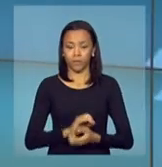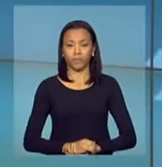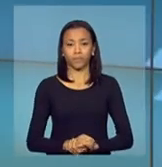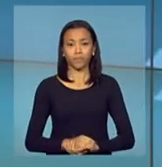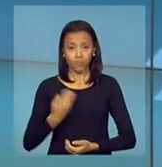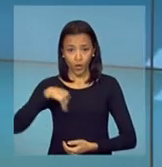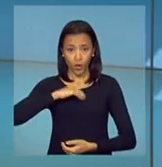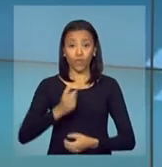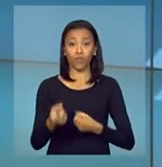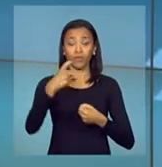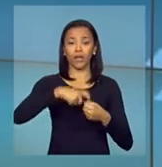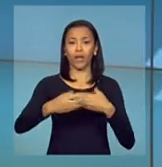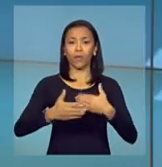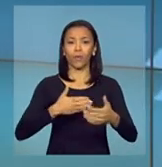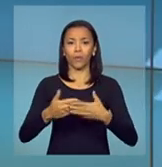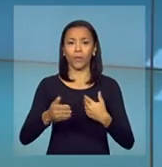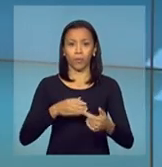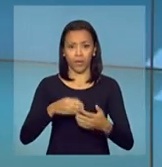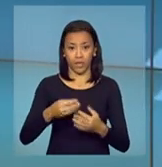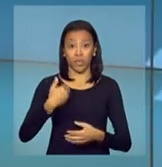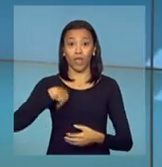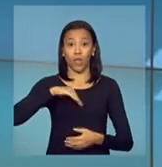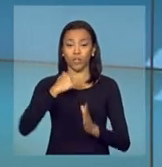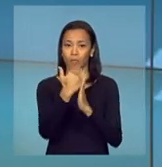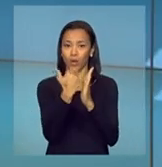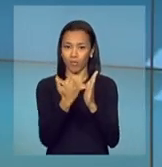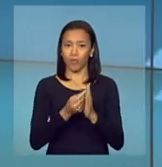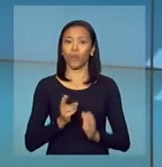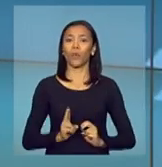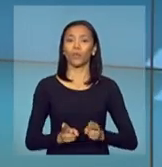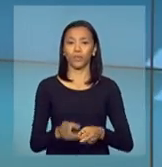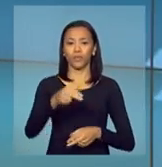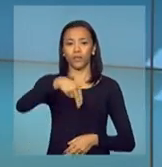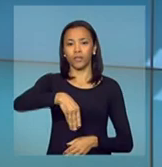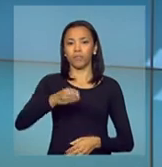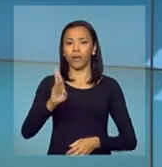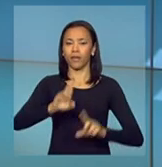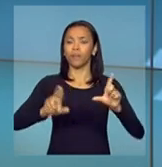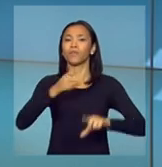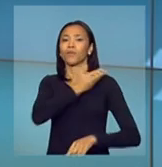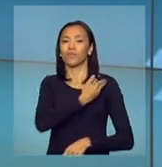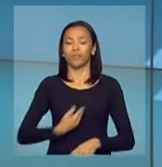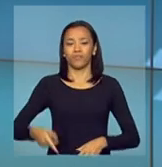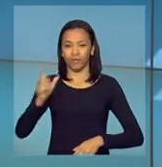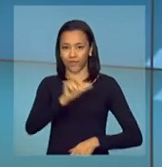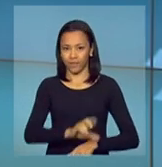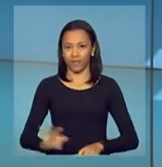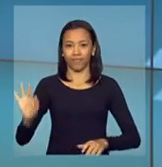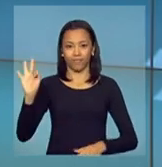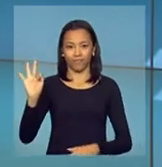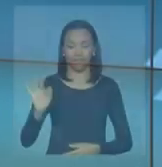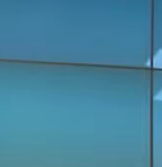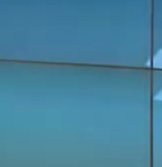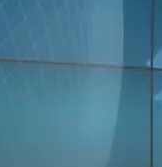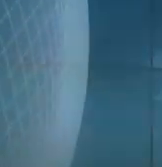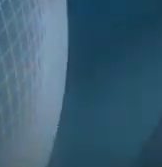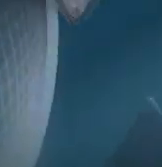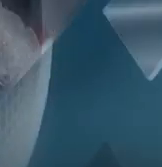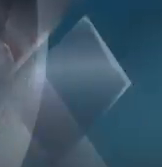E nós podemos voltar a qualquer momento na nossa programação. Continue com a gente na NBR, a TV do Governo Federal.